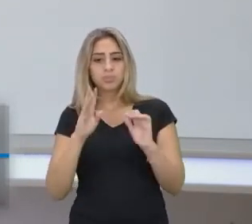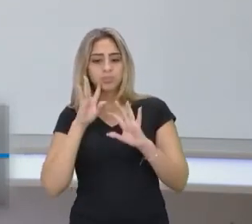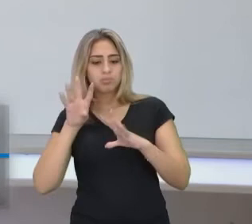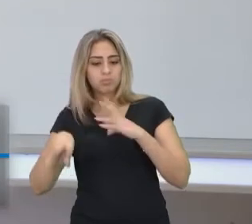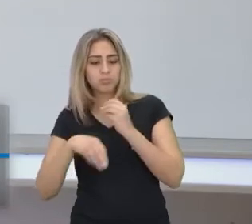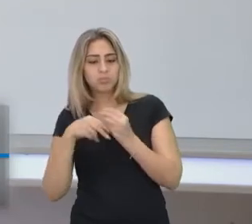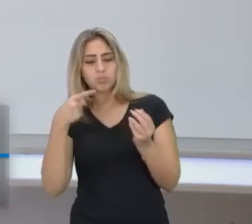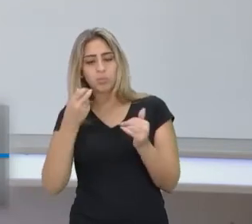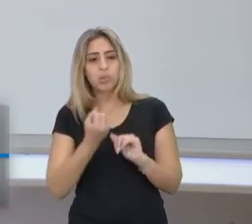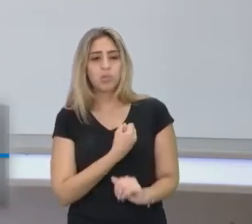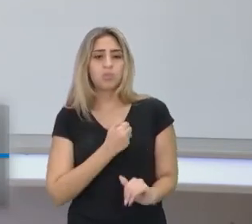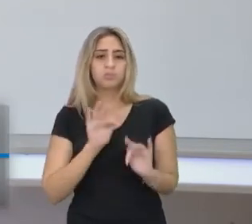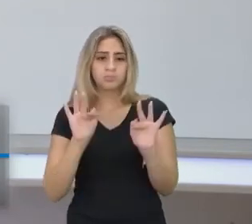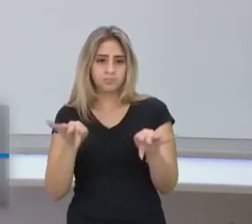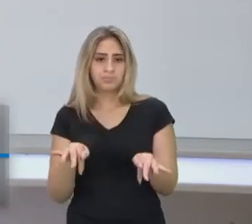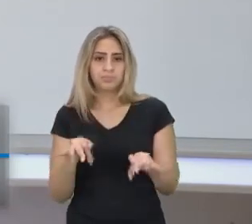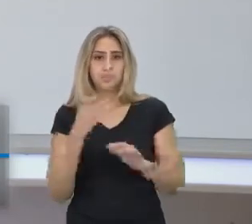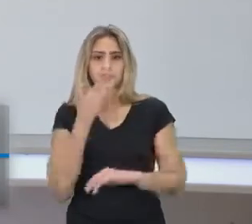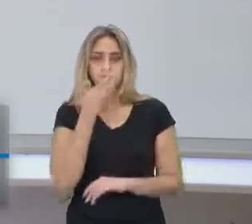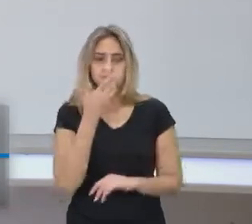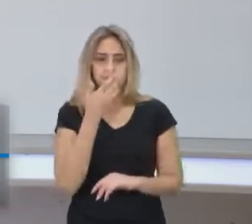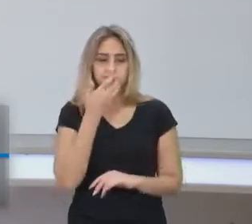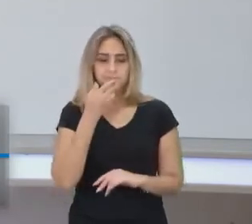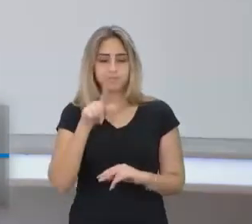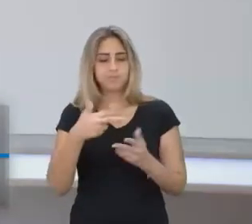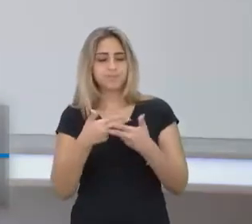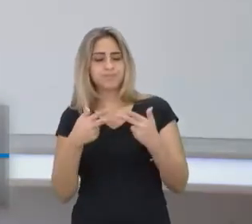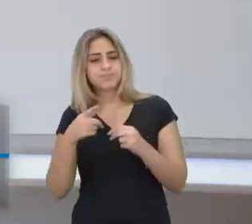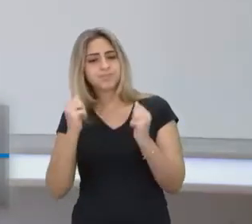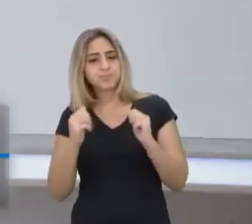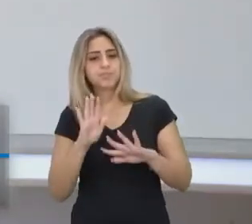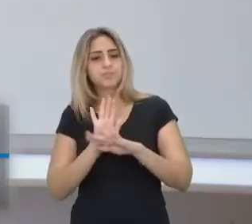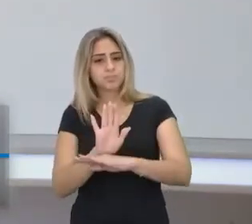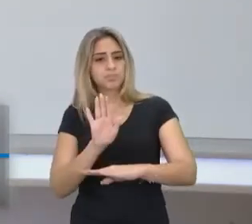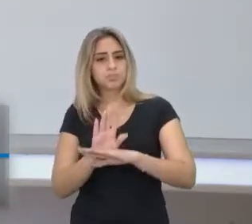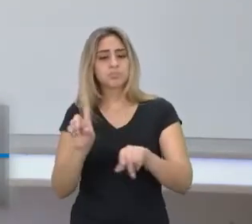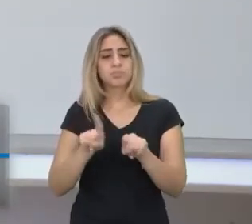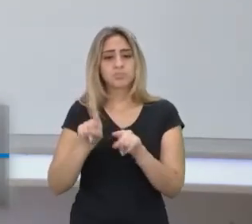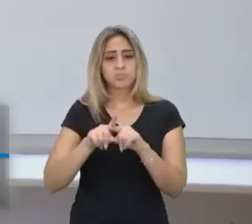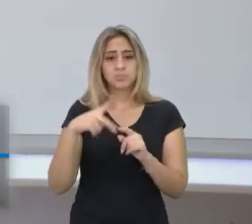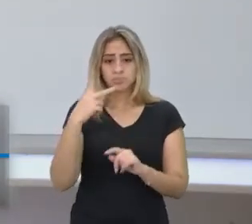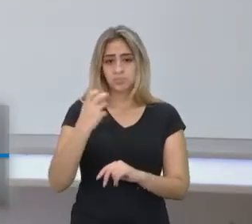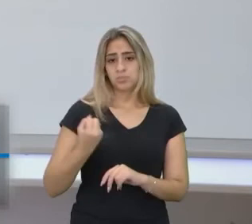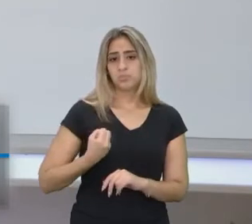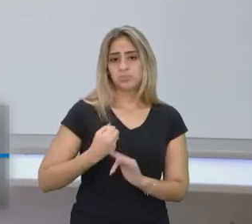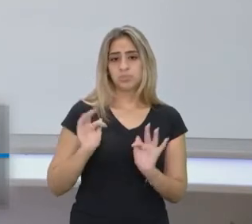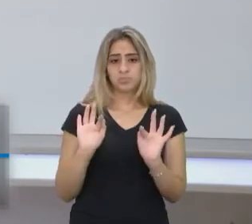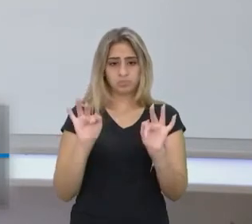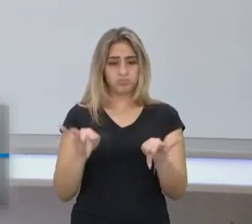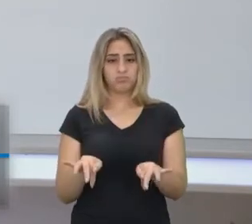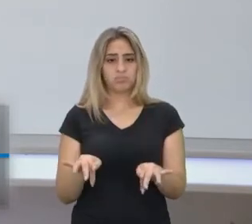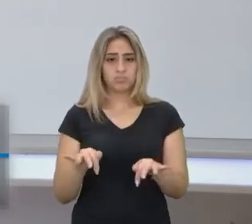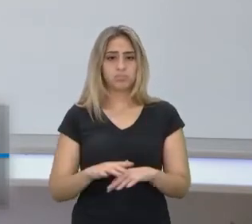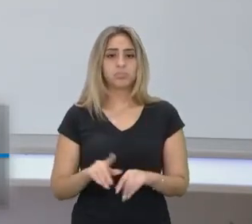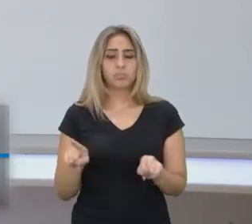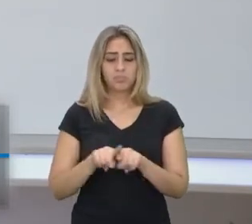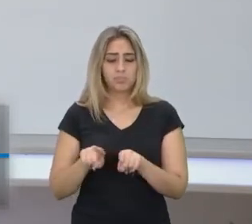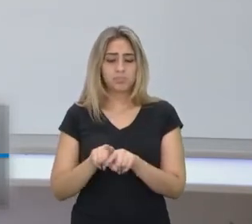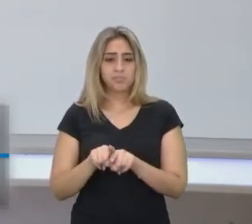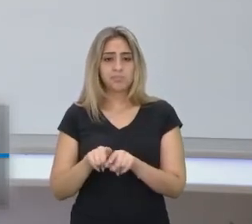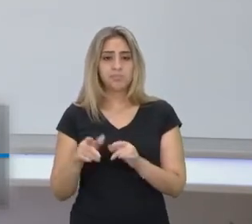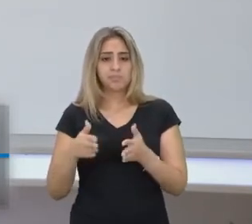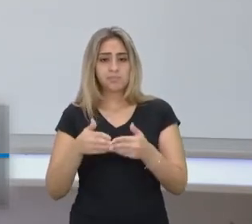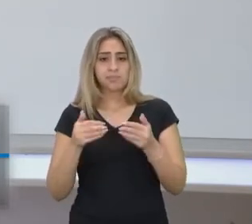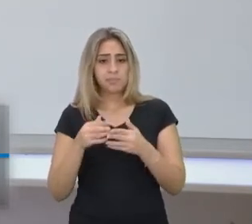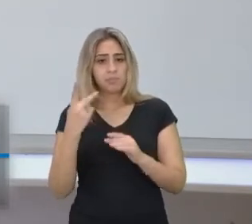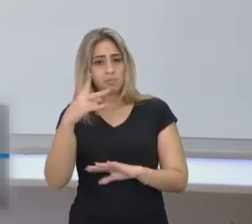sua média final. Então, ele é um instrumento que também pode te ajudar ali na sua nota final, tá? Além de